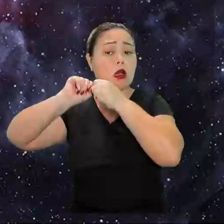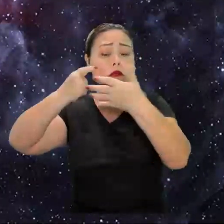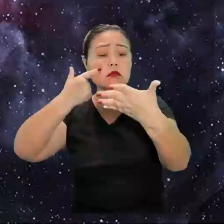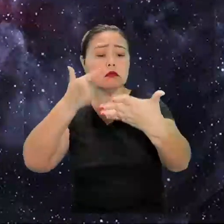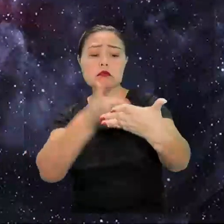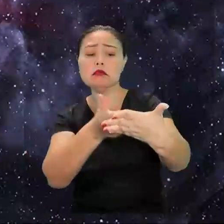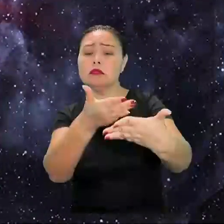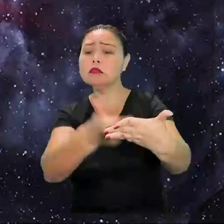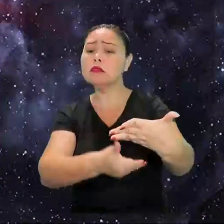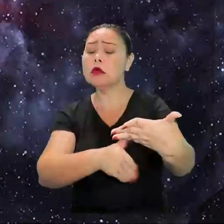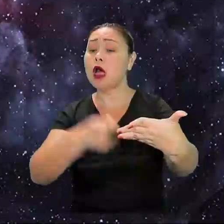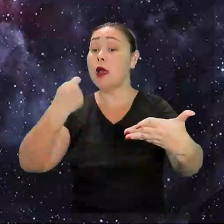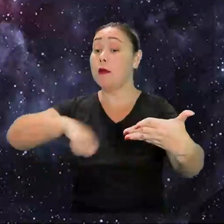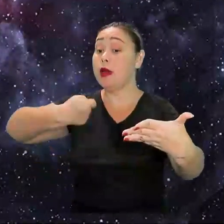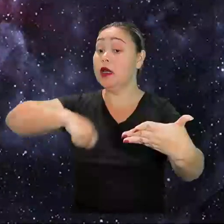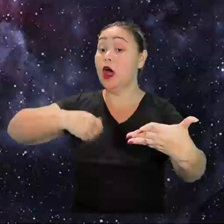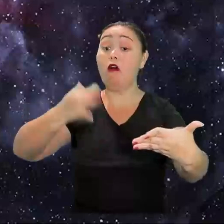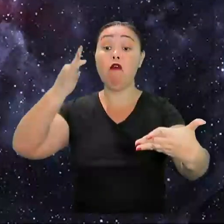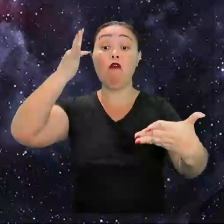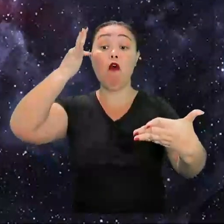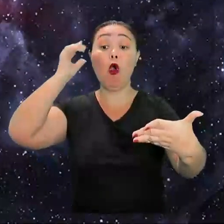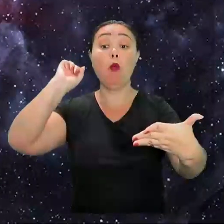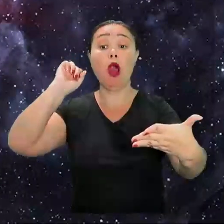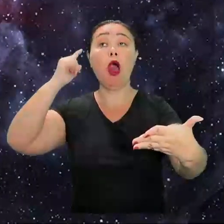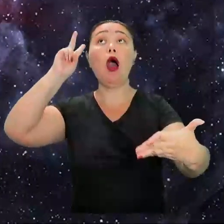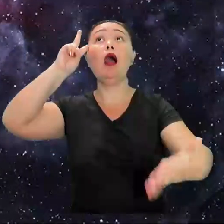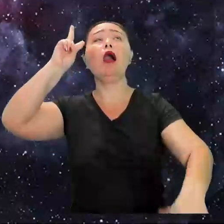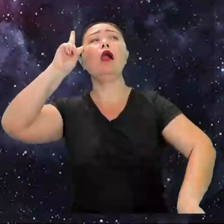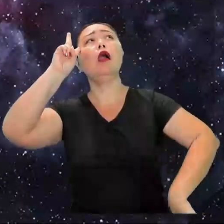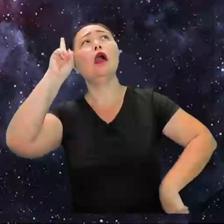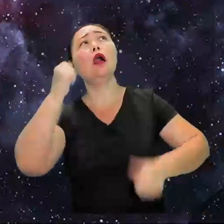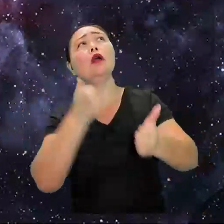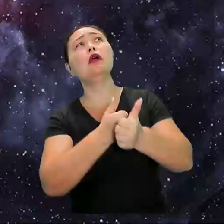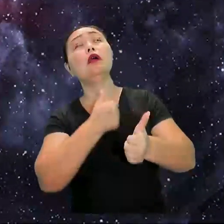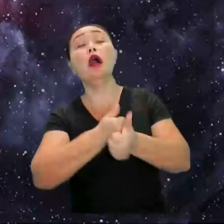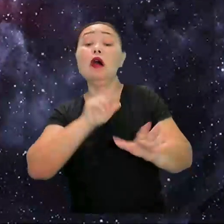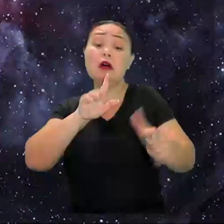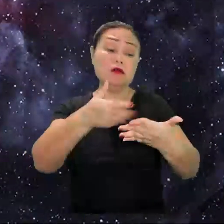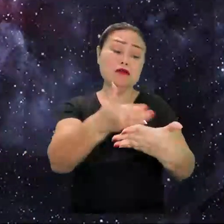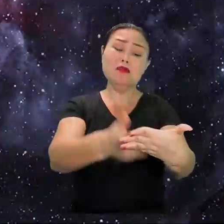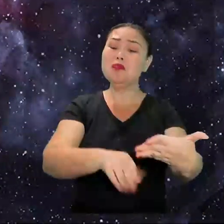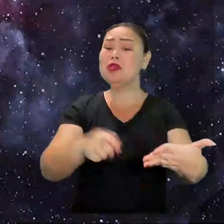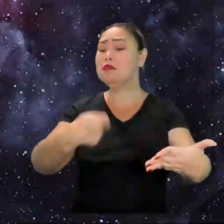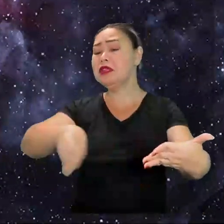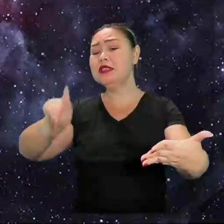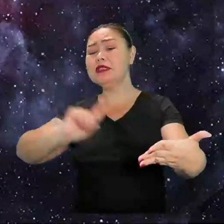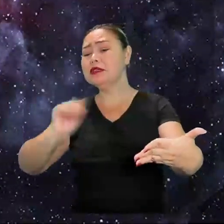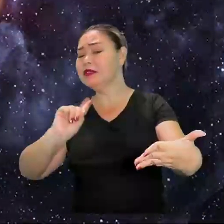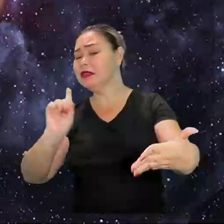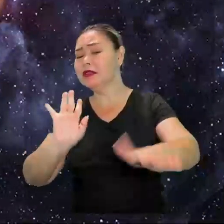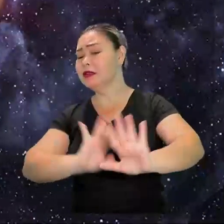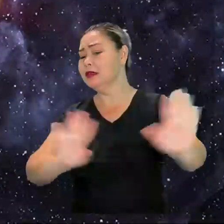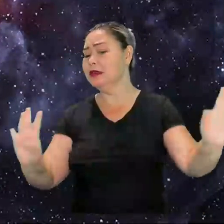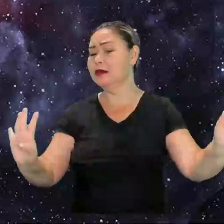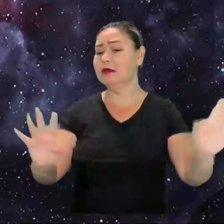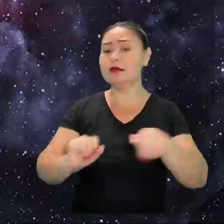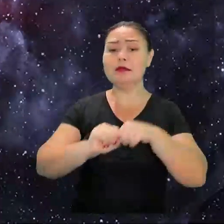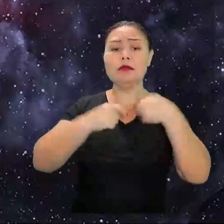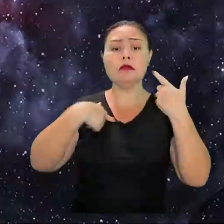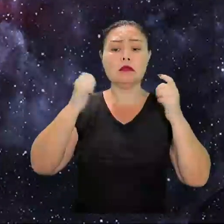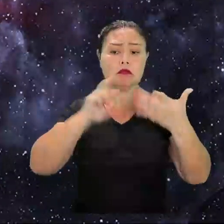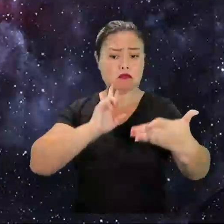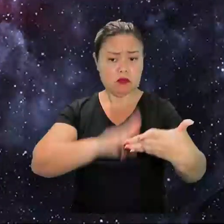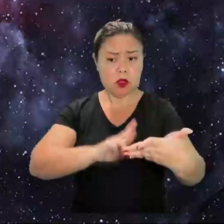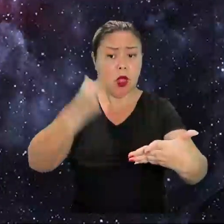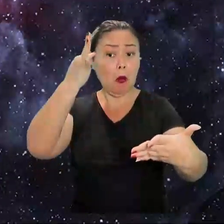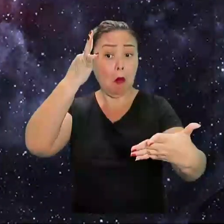apresentar uma situação que precise da fórmula, aí você tenta lembrar. Isso. Muitas nem precisam, nem vão para esse caminho. Pode ser